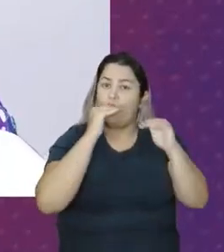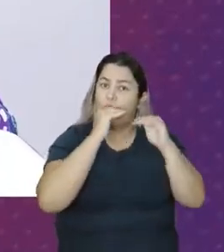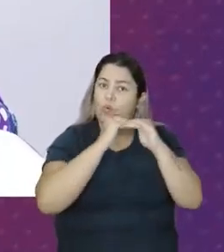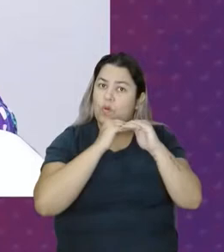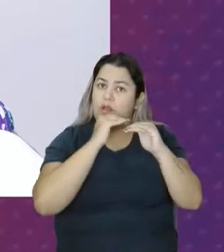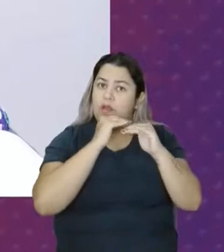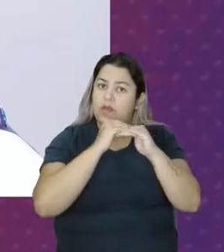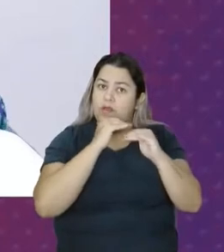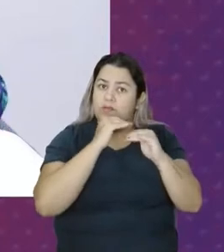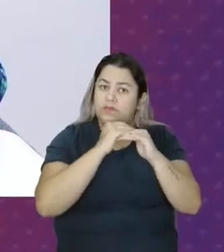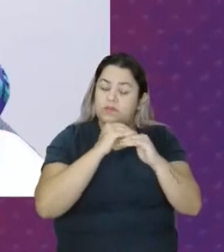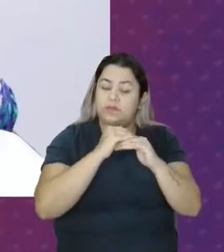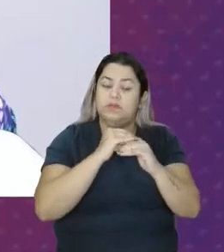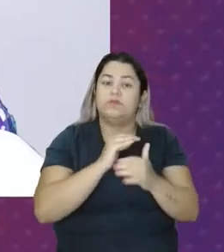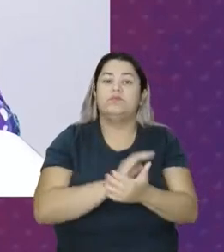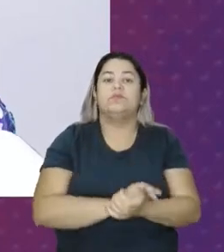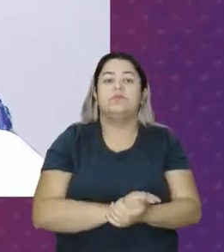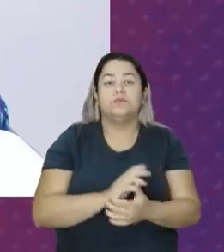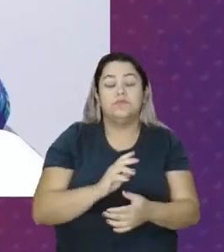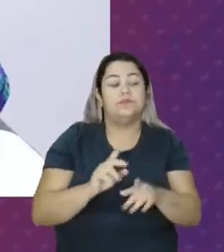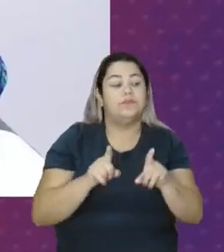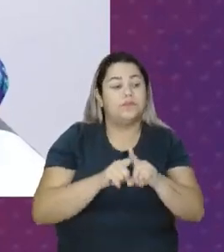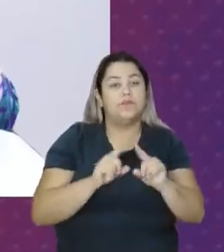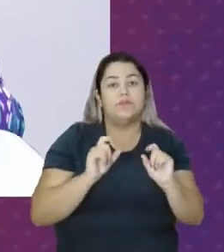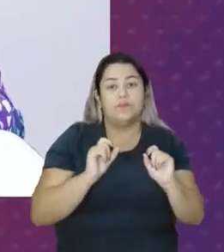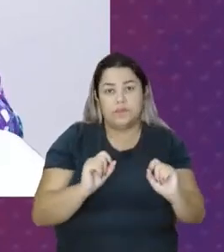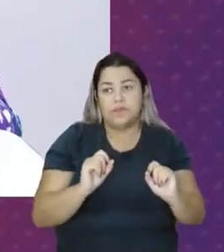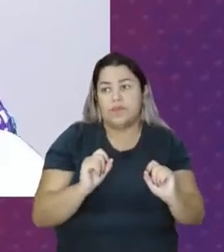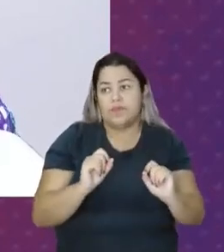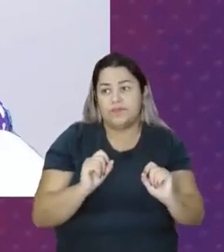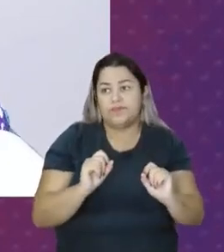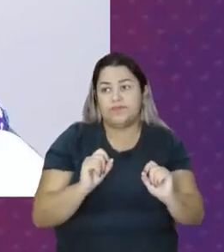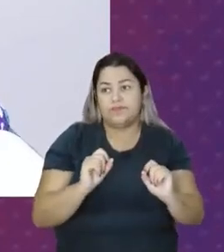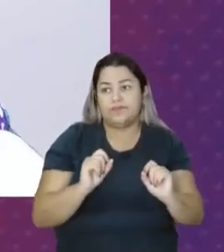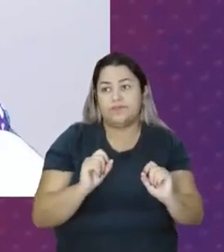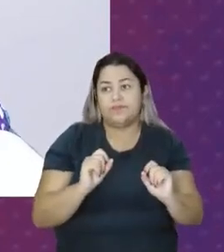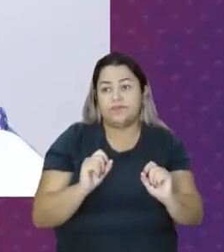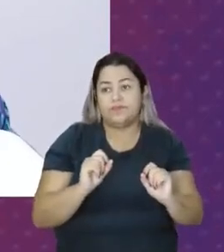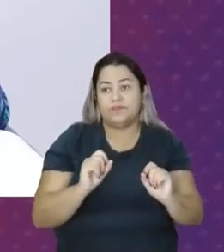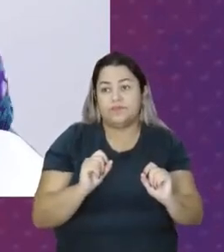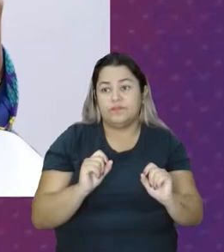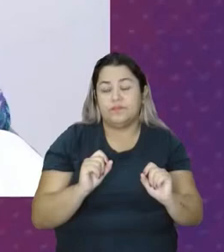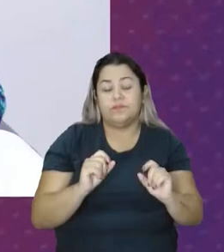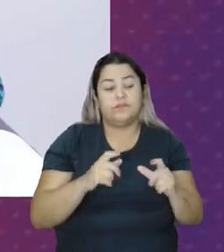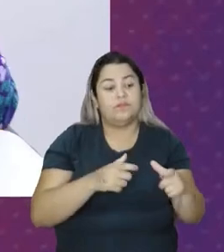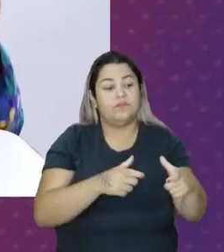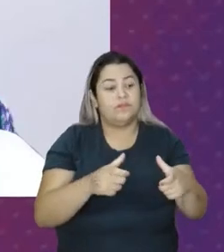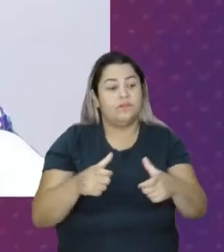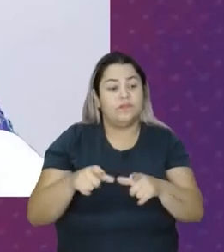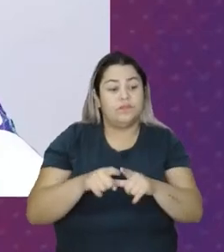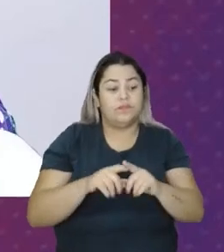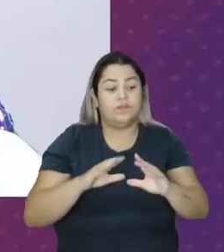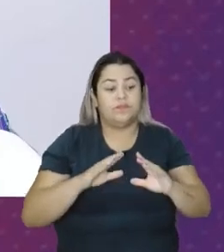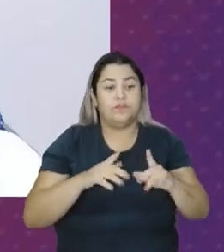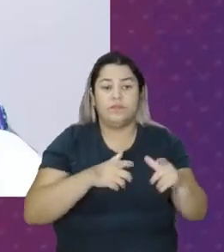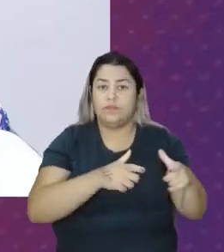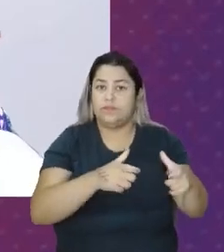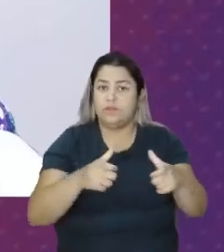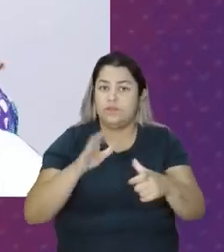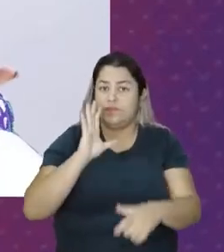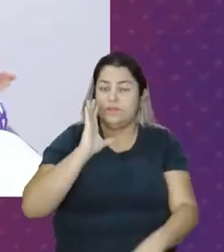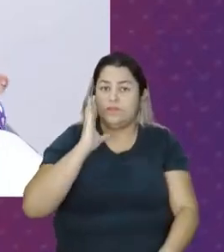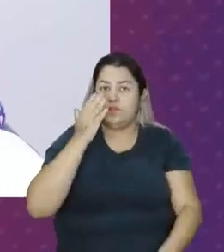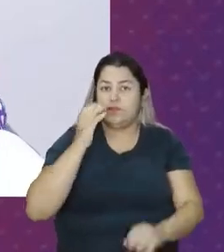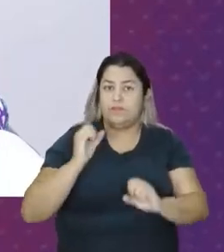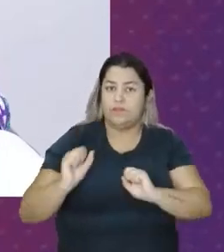igualdade de oportunidades, igualdade na ocupação dos espaços de decisão